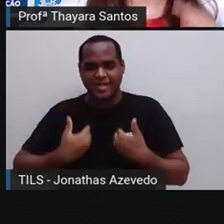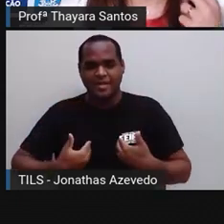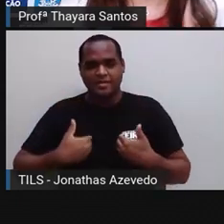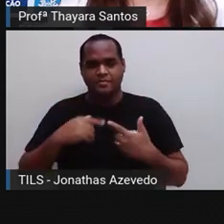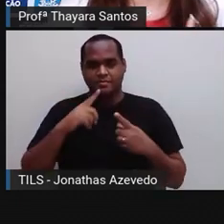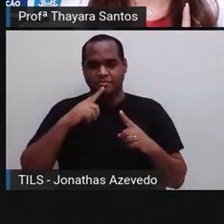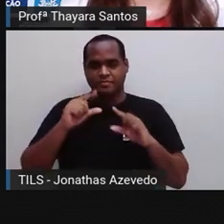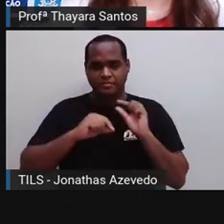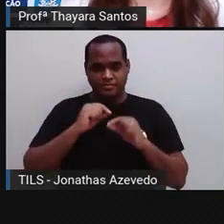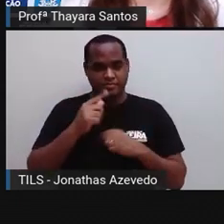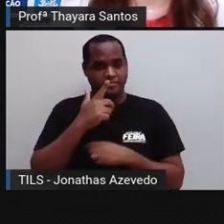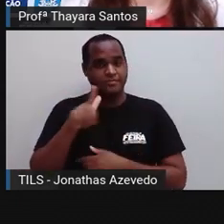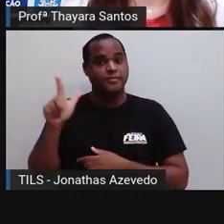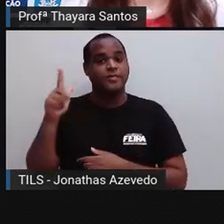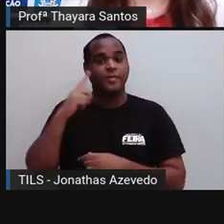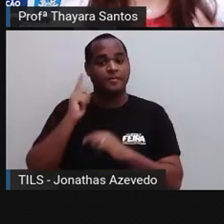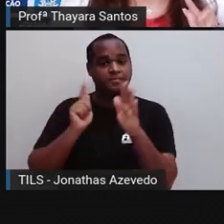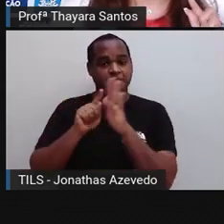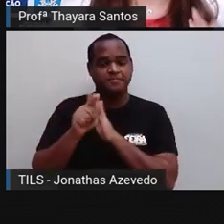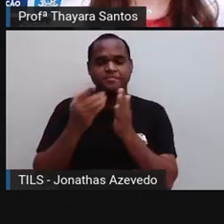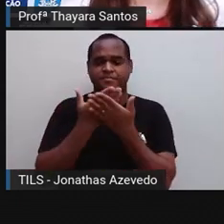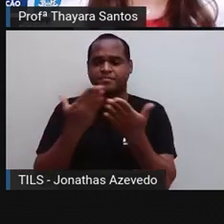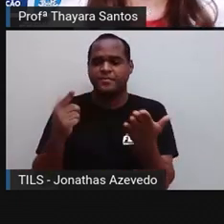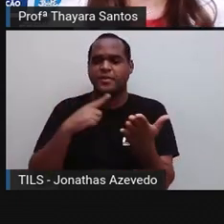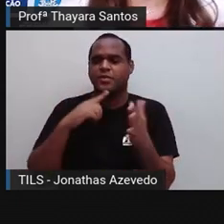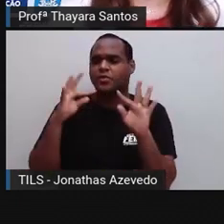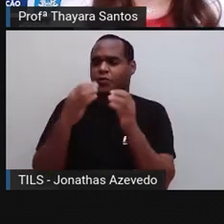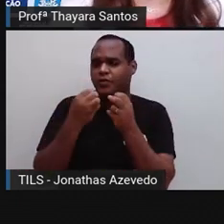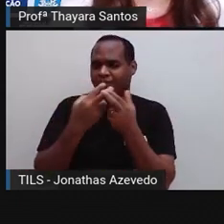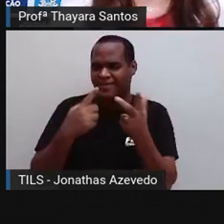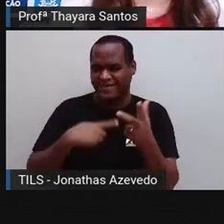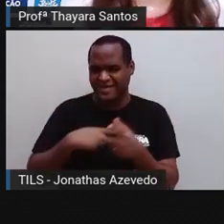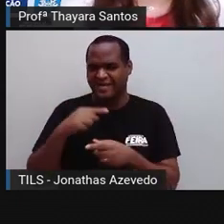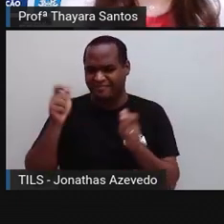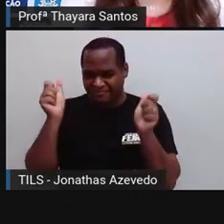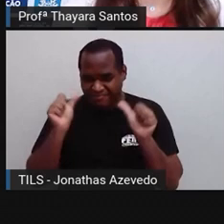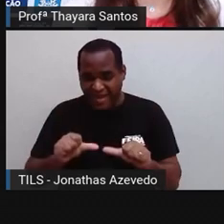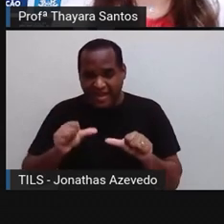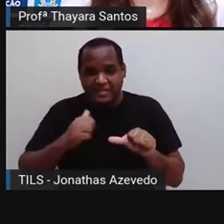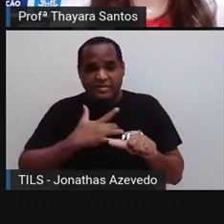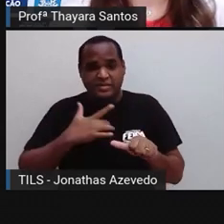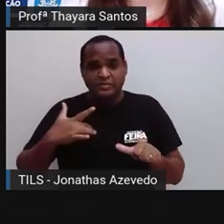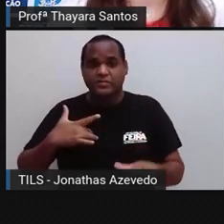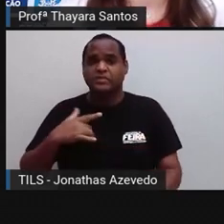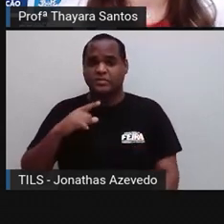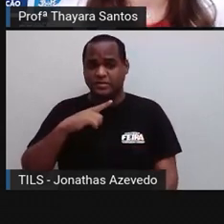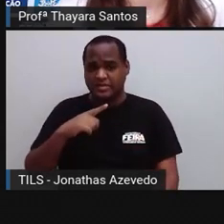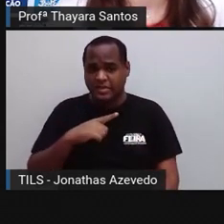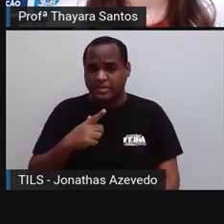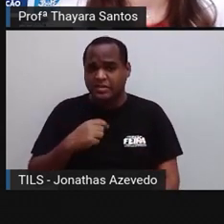Agora, a gente tem mais uma pergunta. Será que todas as drogas fazem mal à saúde?